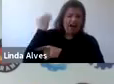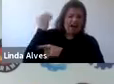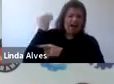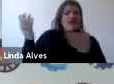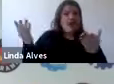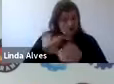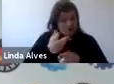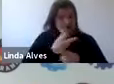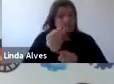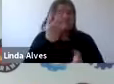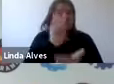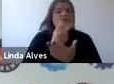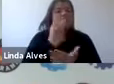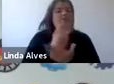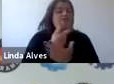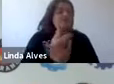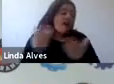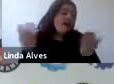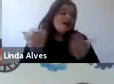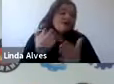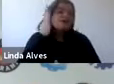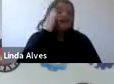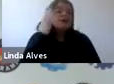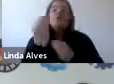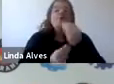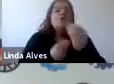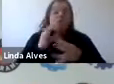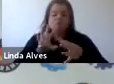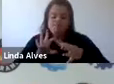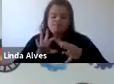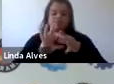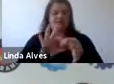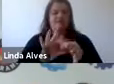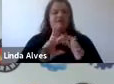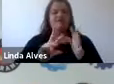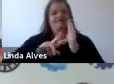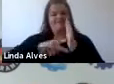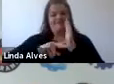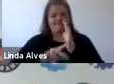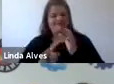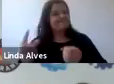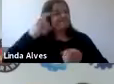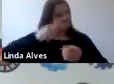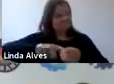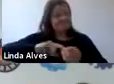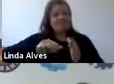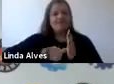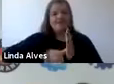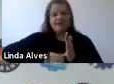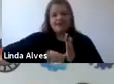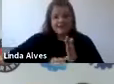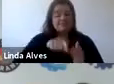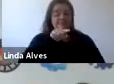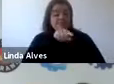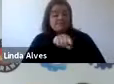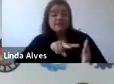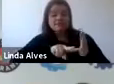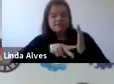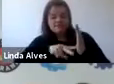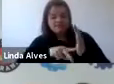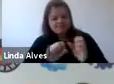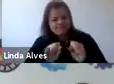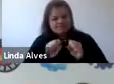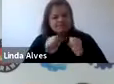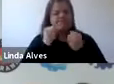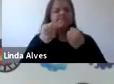É todo mundo junto. E junto como sindicato, que está aí, gente, lutando bravamente, como